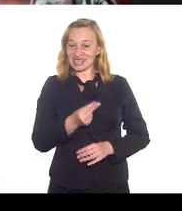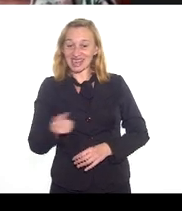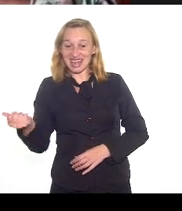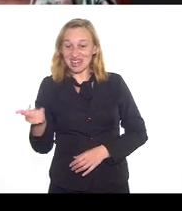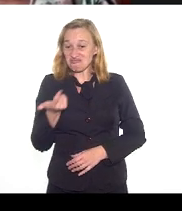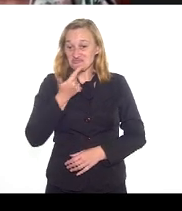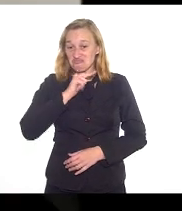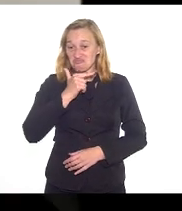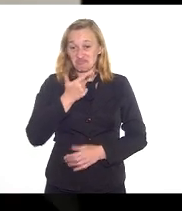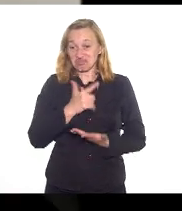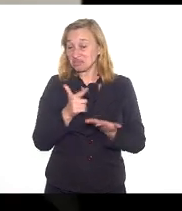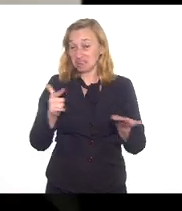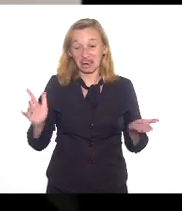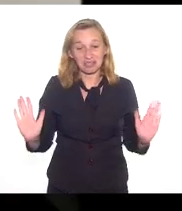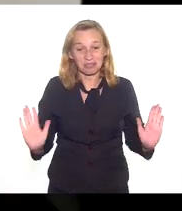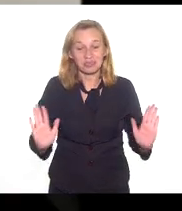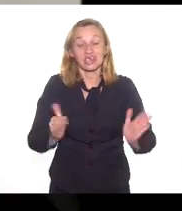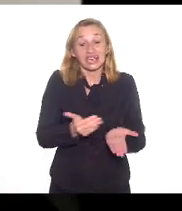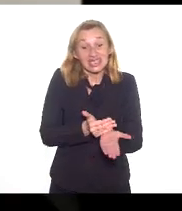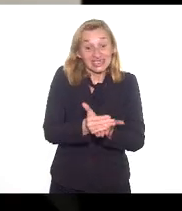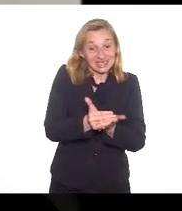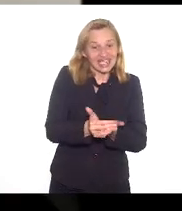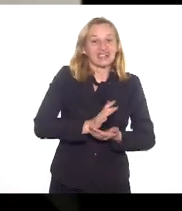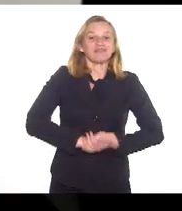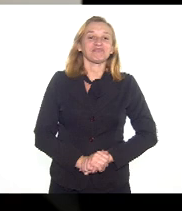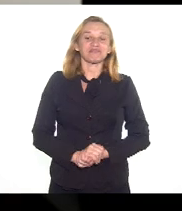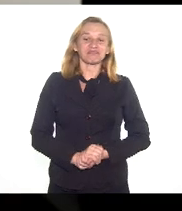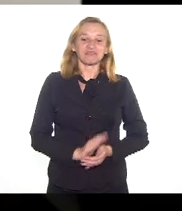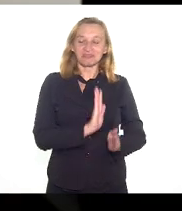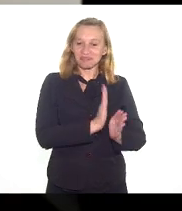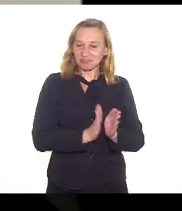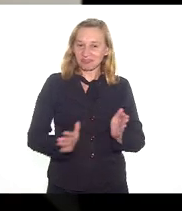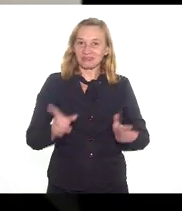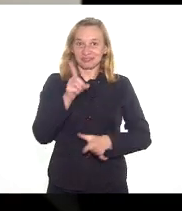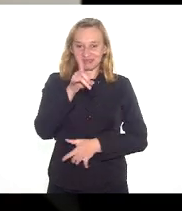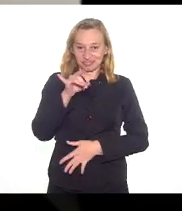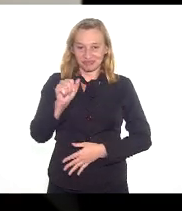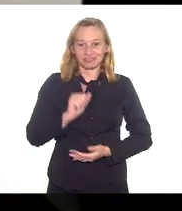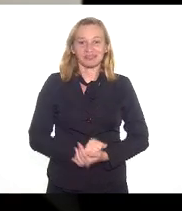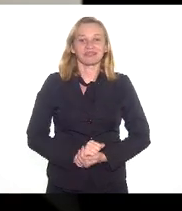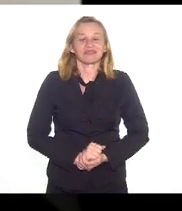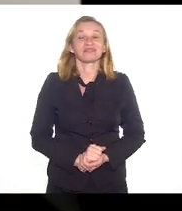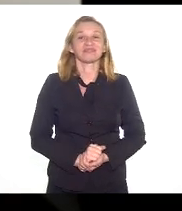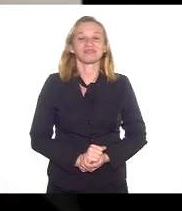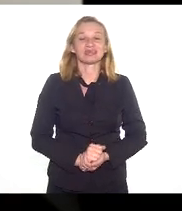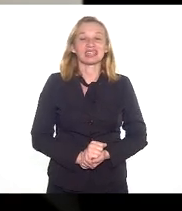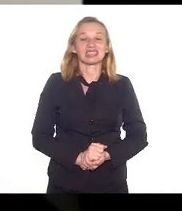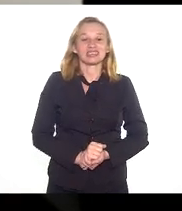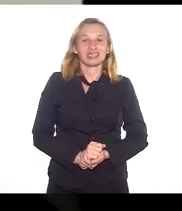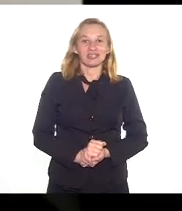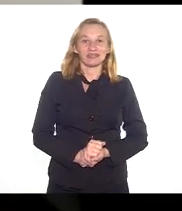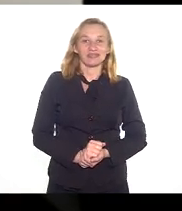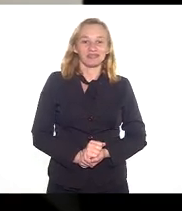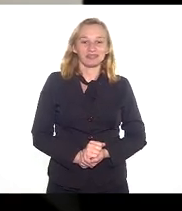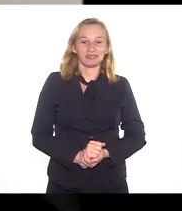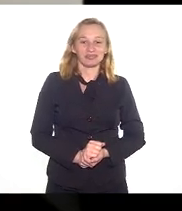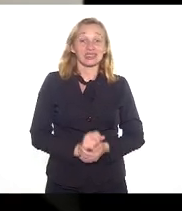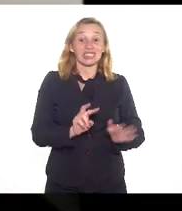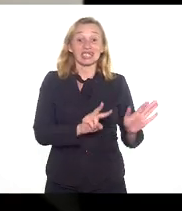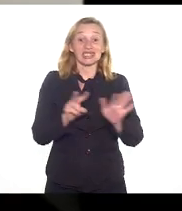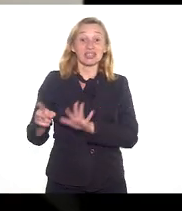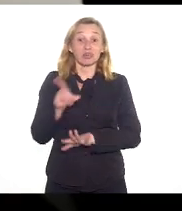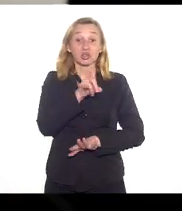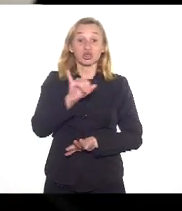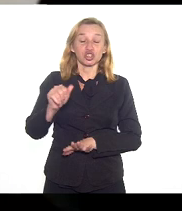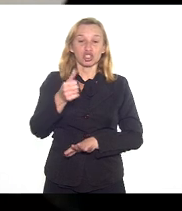verdade. Aqui, antes de nós darmos início à ordem do dia, na semana do dia